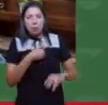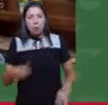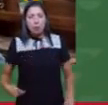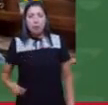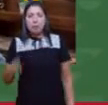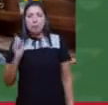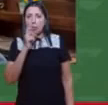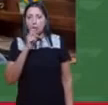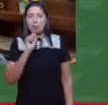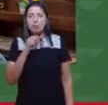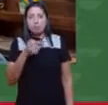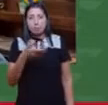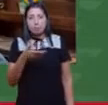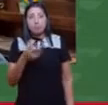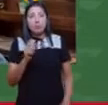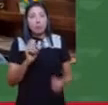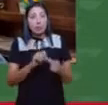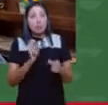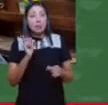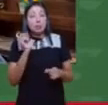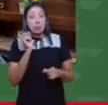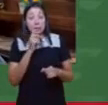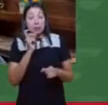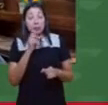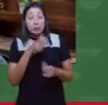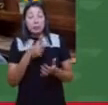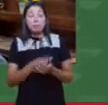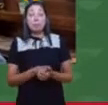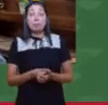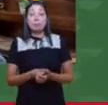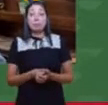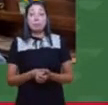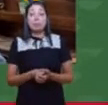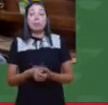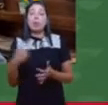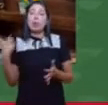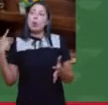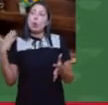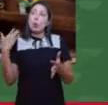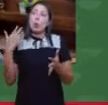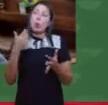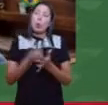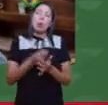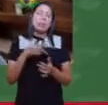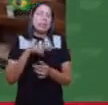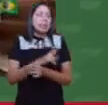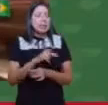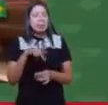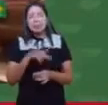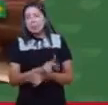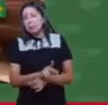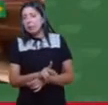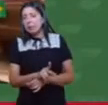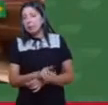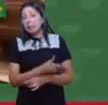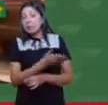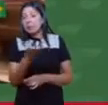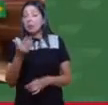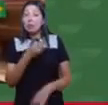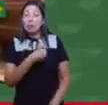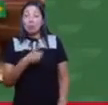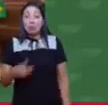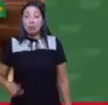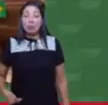mentira. Produz mentira durante todo o tempo. Aliás, o seu